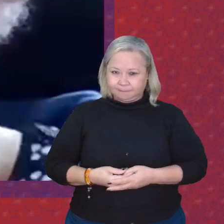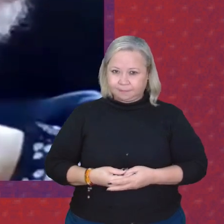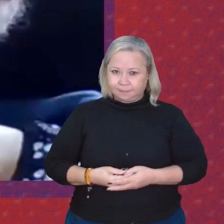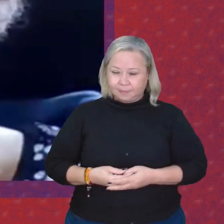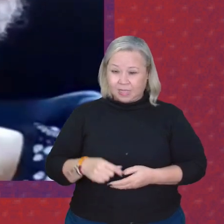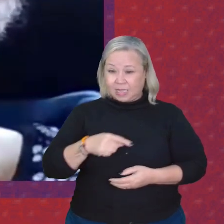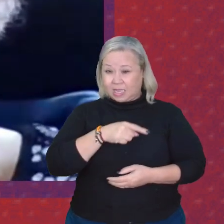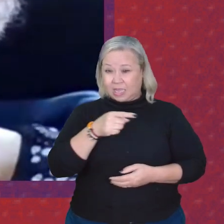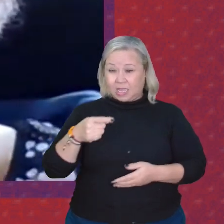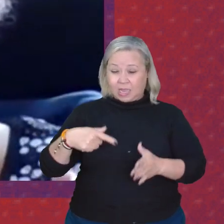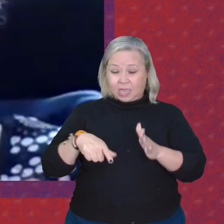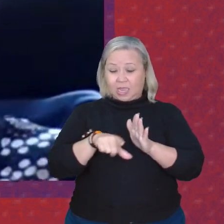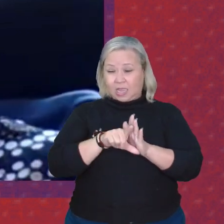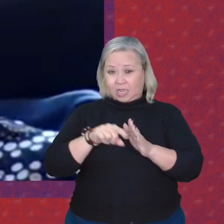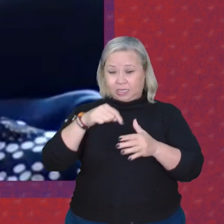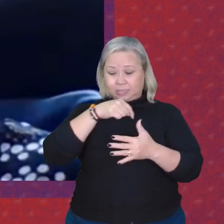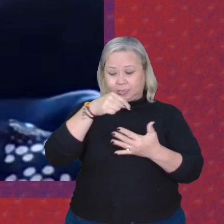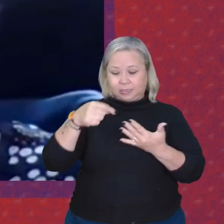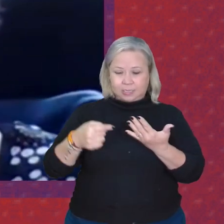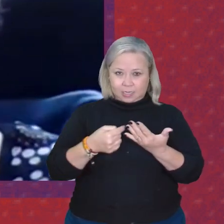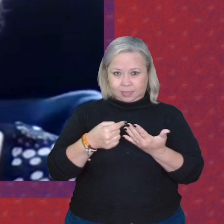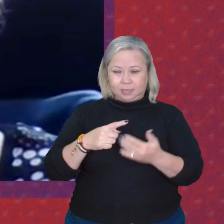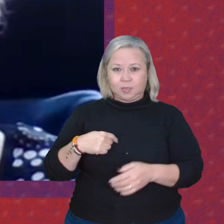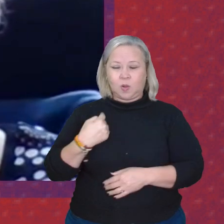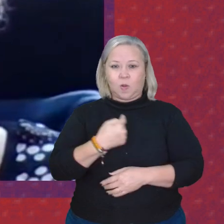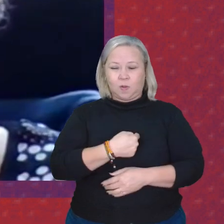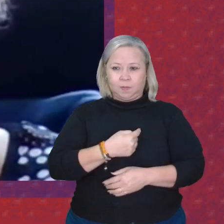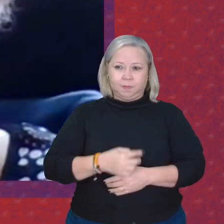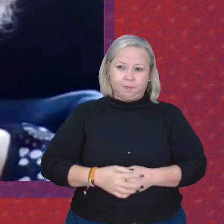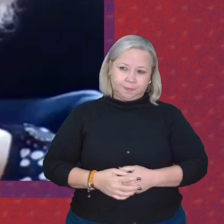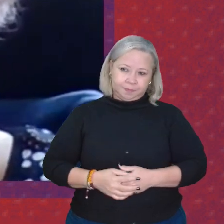essas leis, nós,